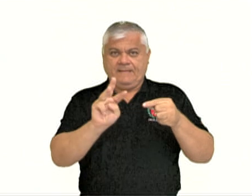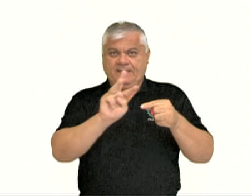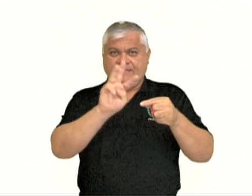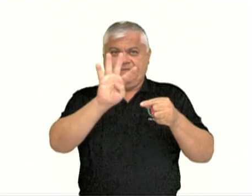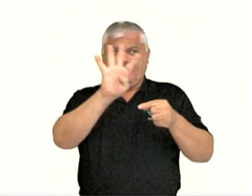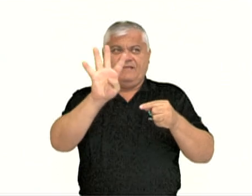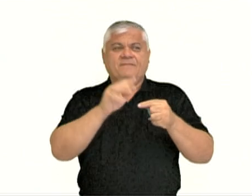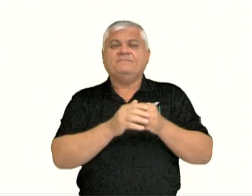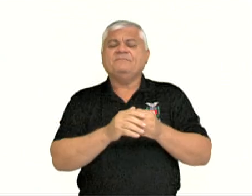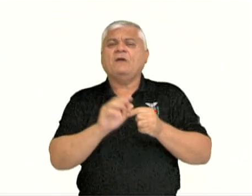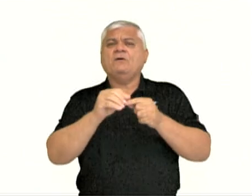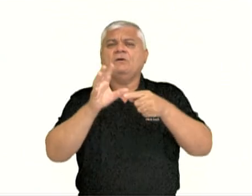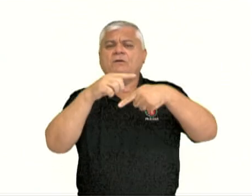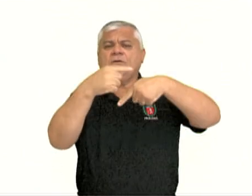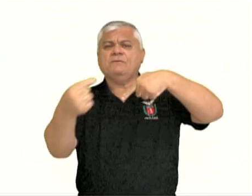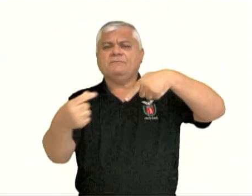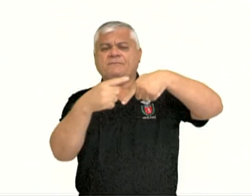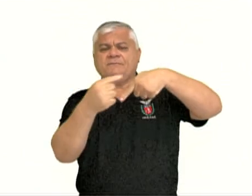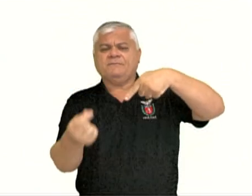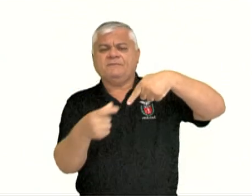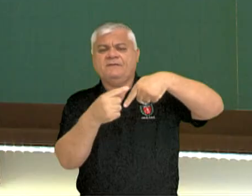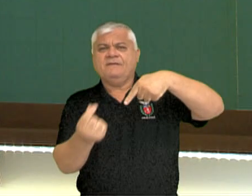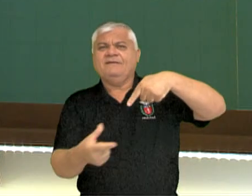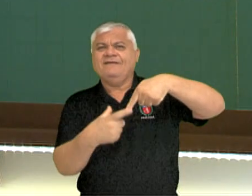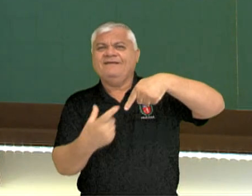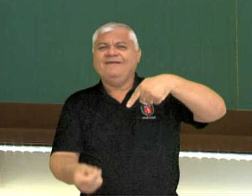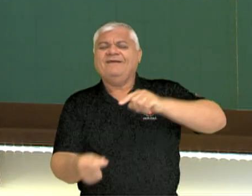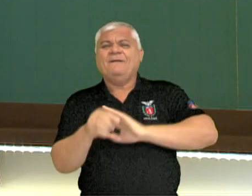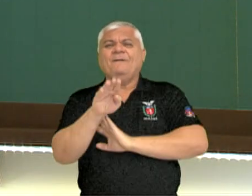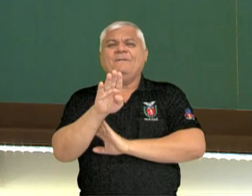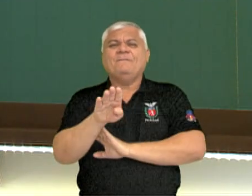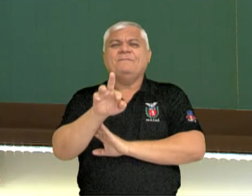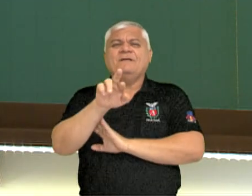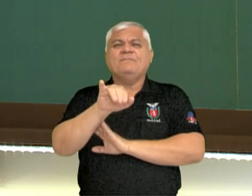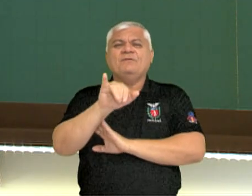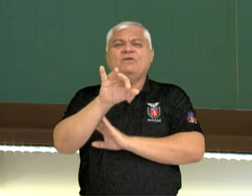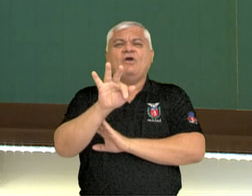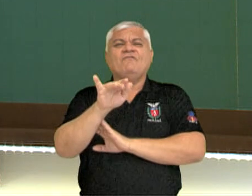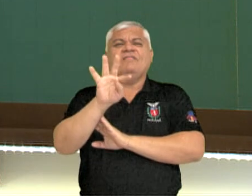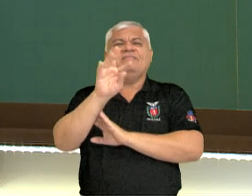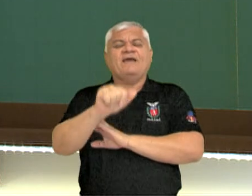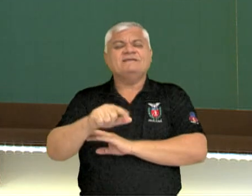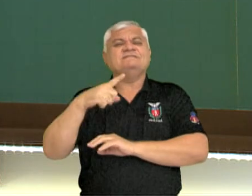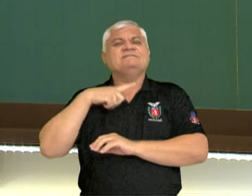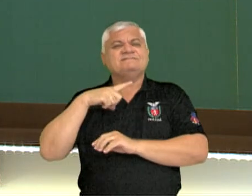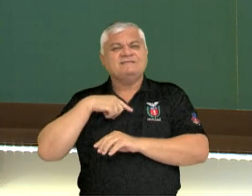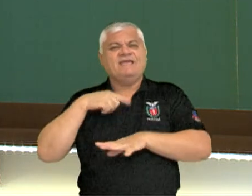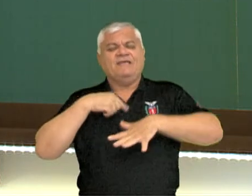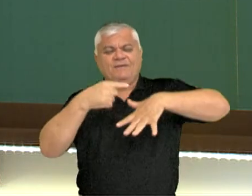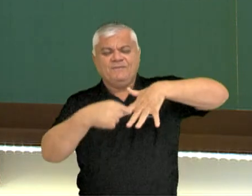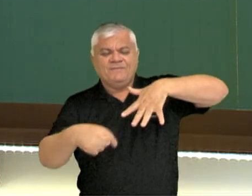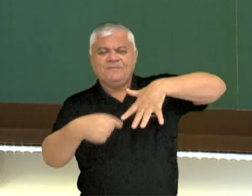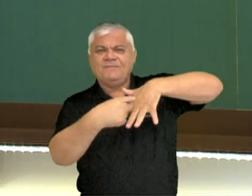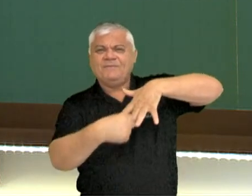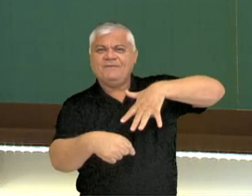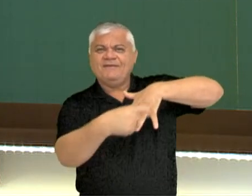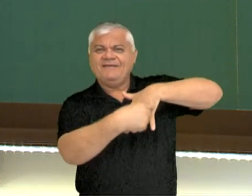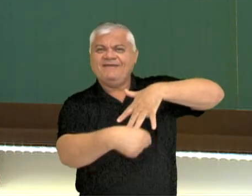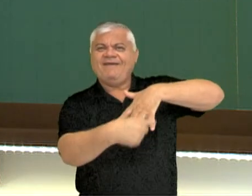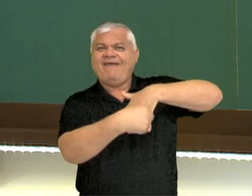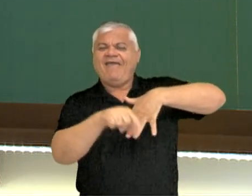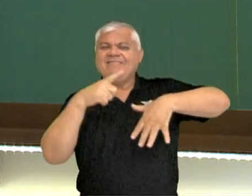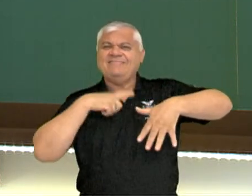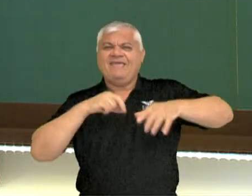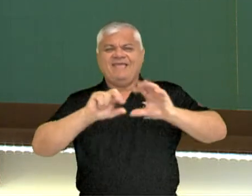as briófitas, elas são aqui o primeiro grupo. Elas são, então, os grupos de plantas mais simples, que ainda apresentam